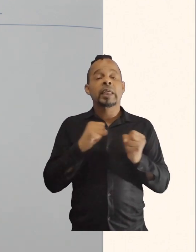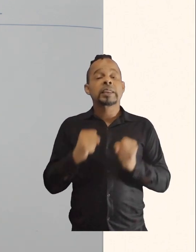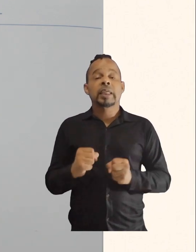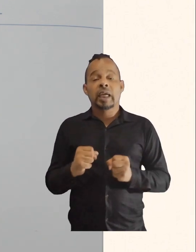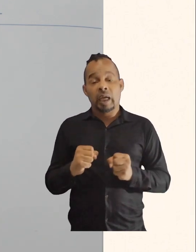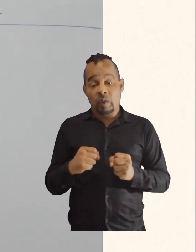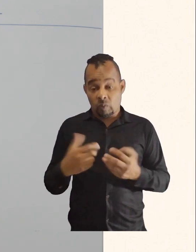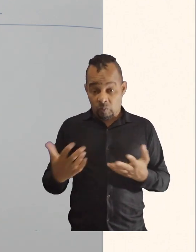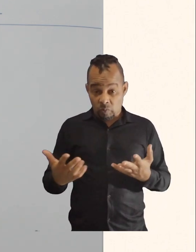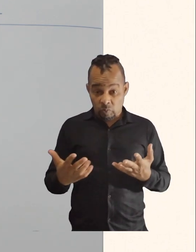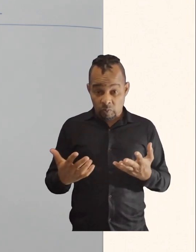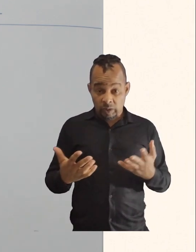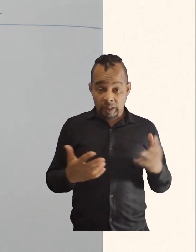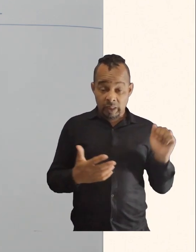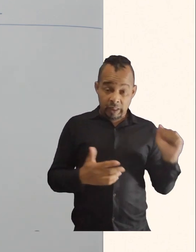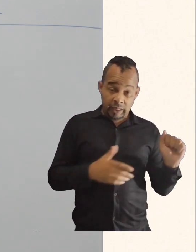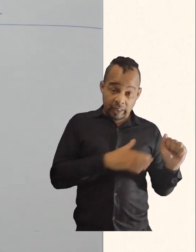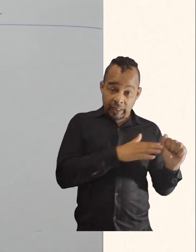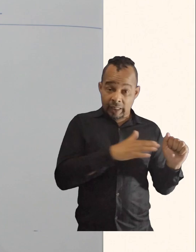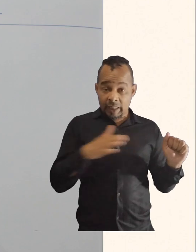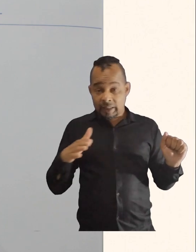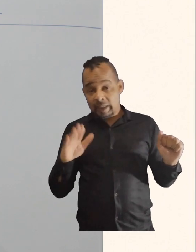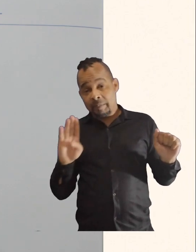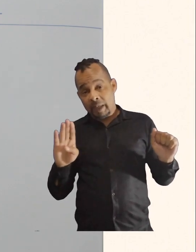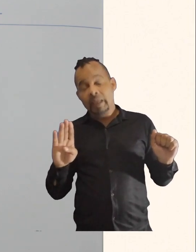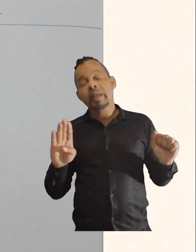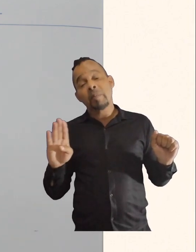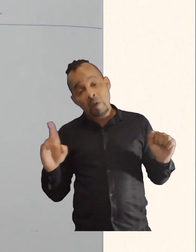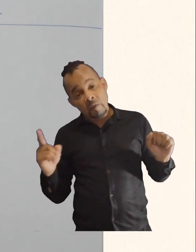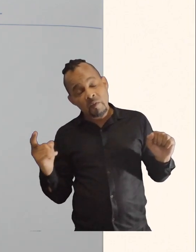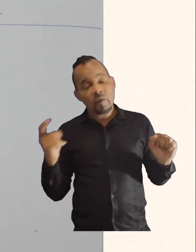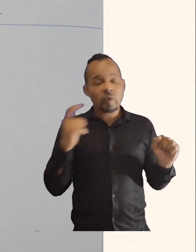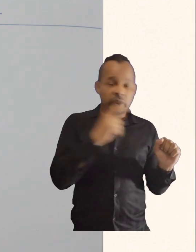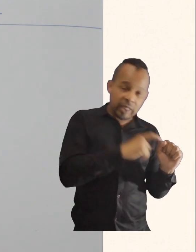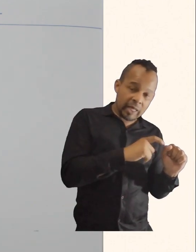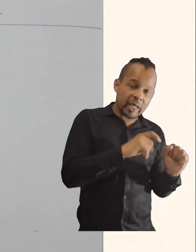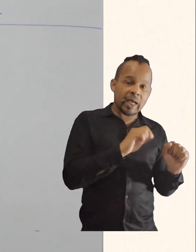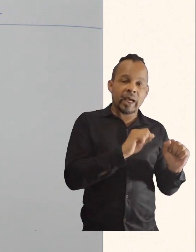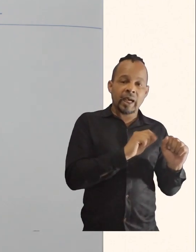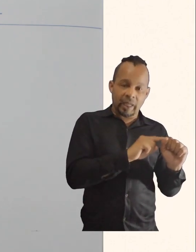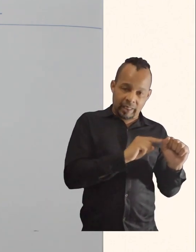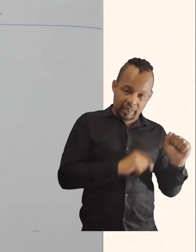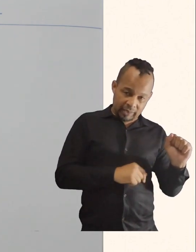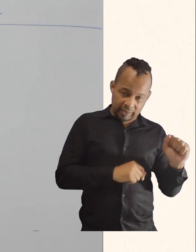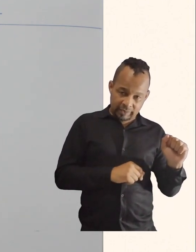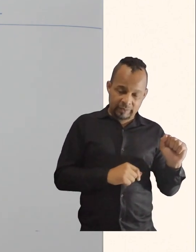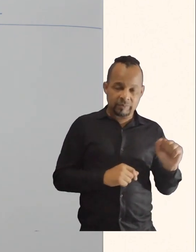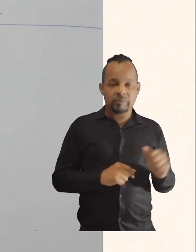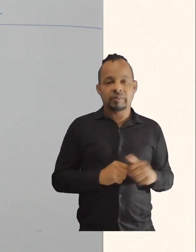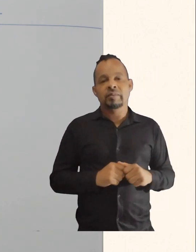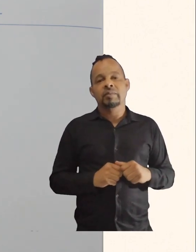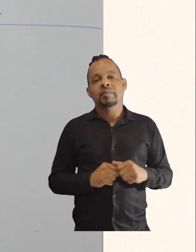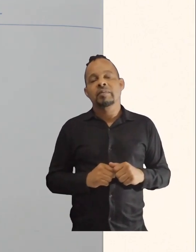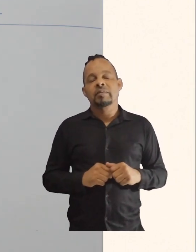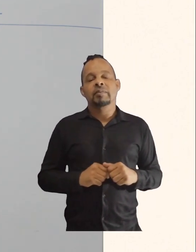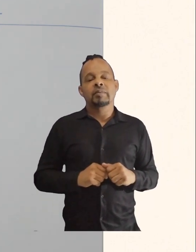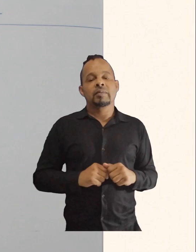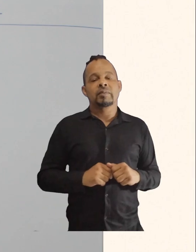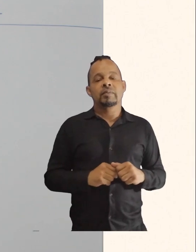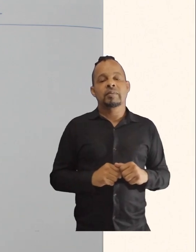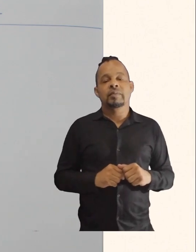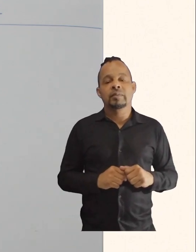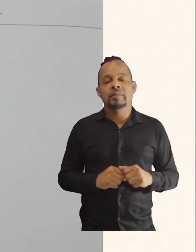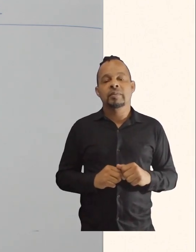potencial ao irmos de A até B e voltarmos até A. Vamos fazer isso? Isso vai